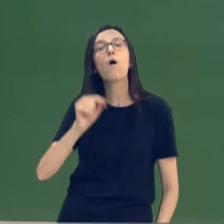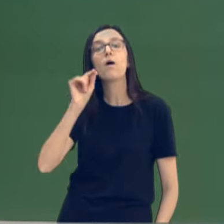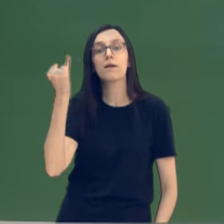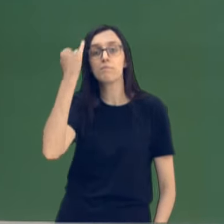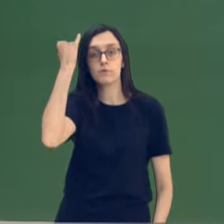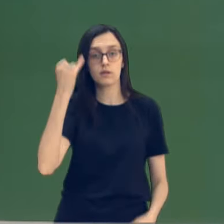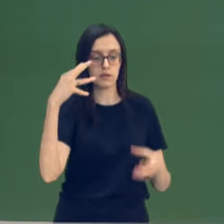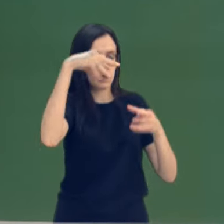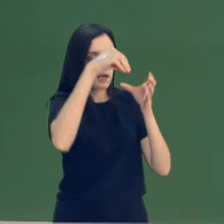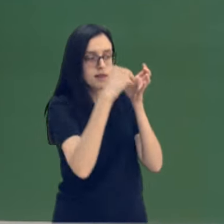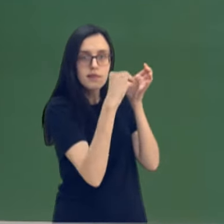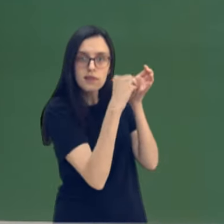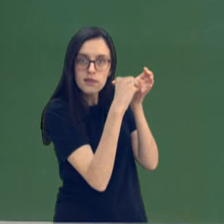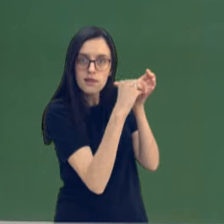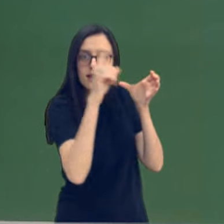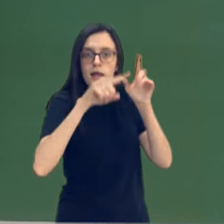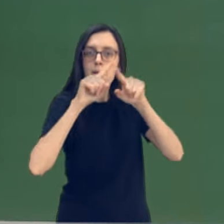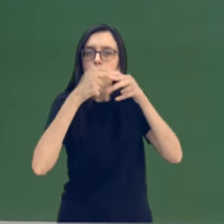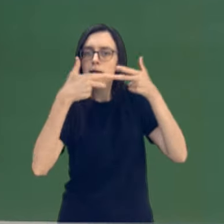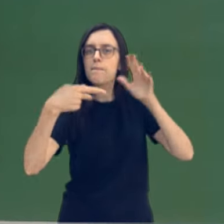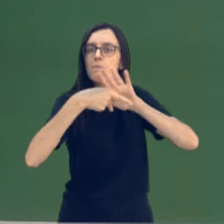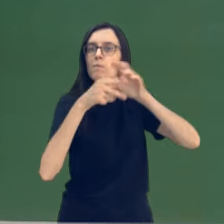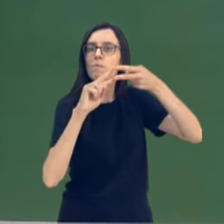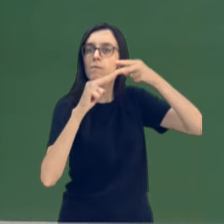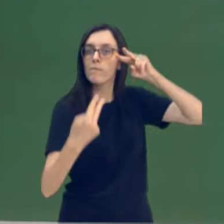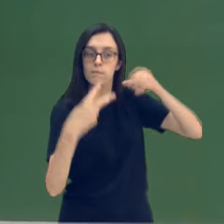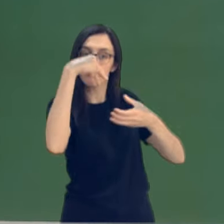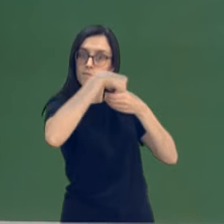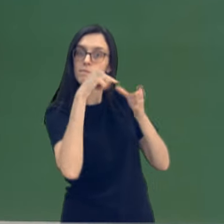proteína, material genético lá dentro. Já está ótimo.